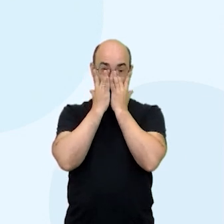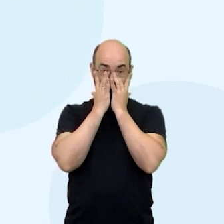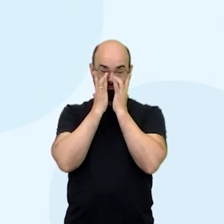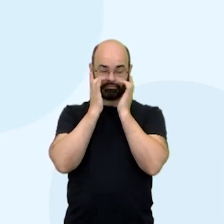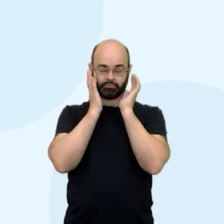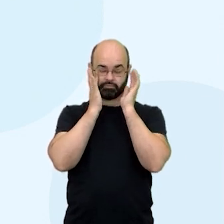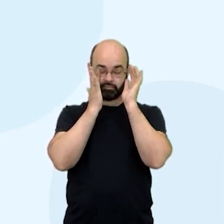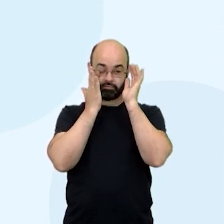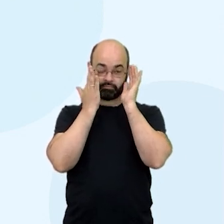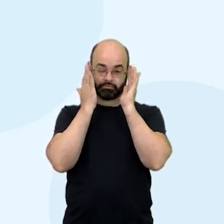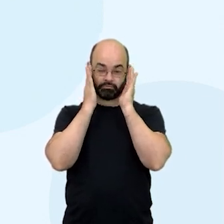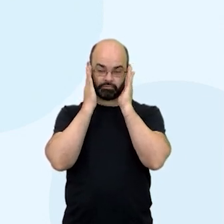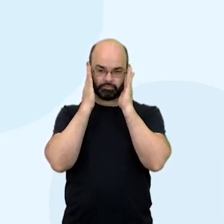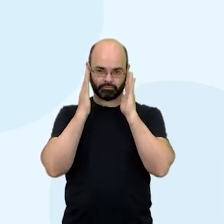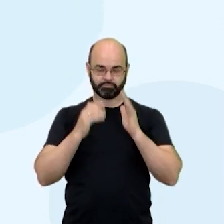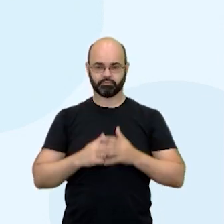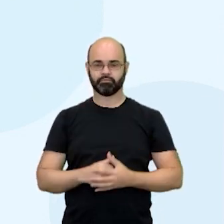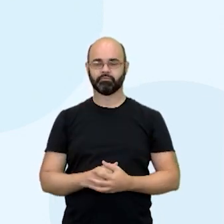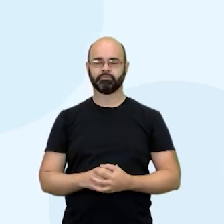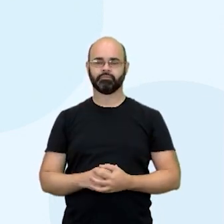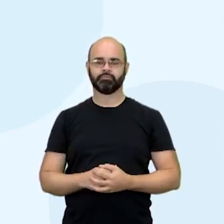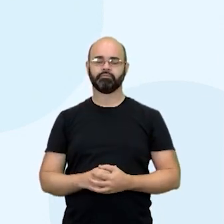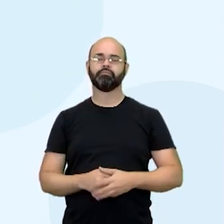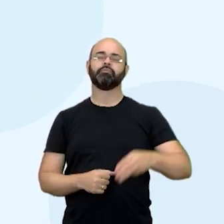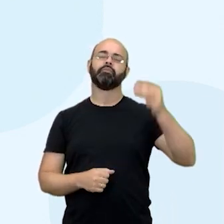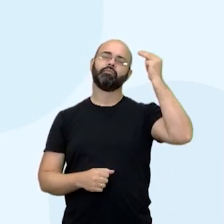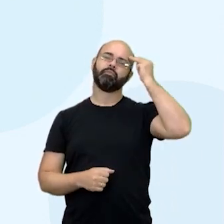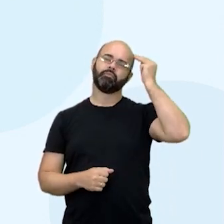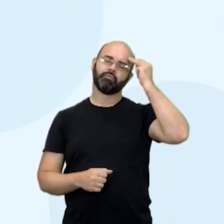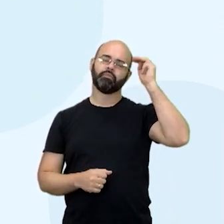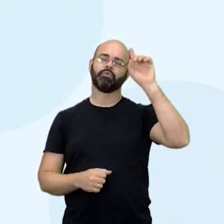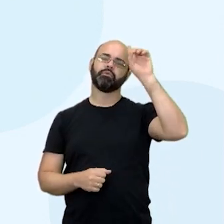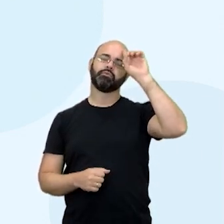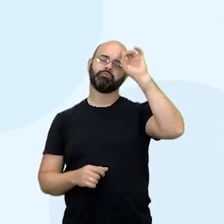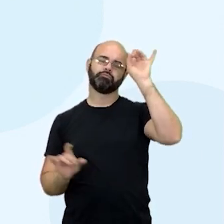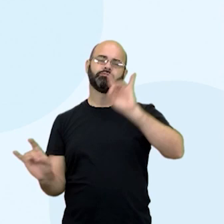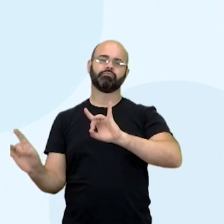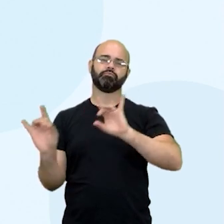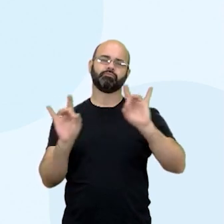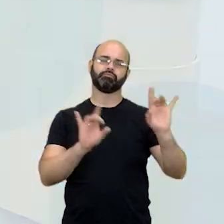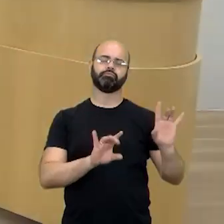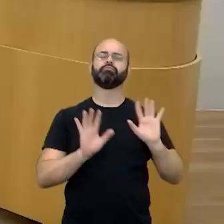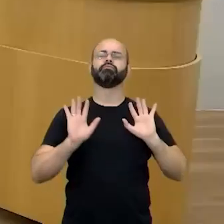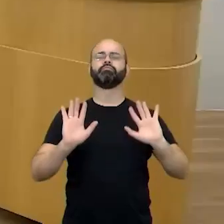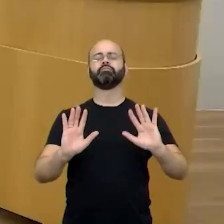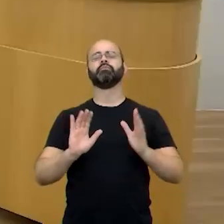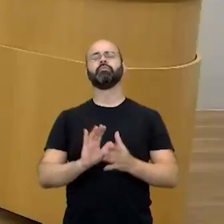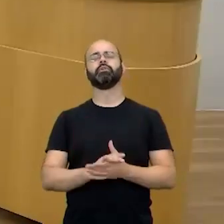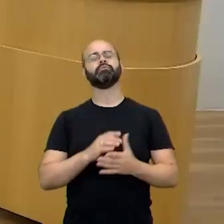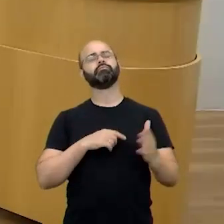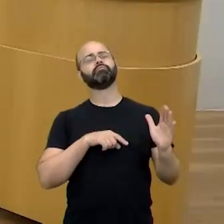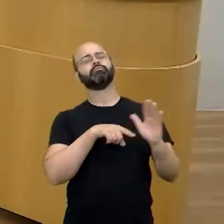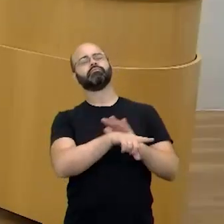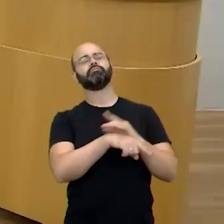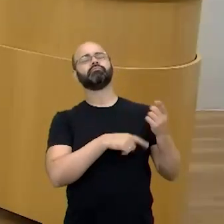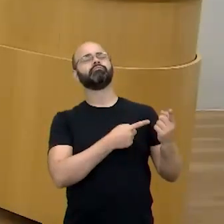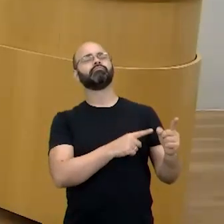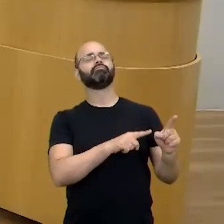e cotidiano. Russo, eu vou fazer uma provocação aqui. Fazer uma provocação para ti. Não tem momento